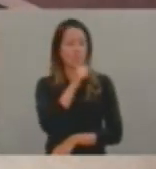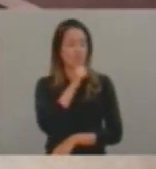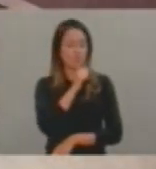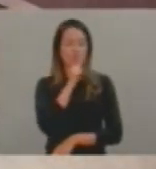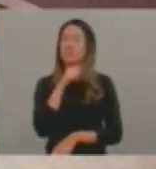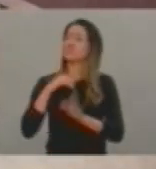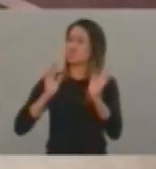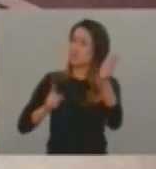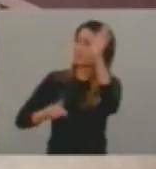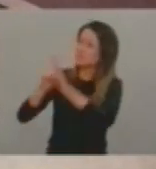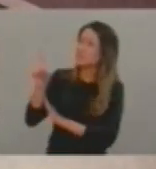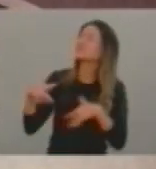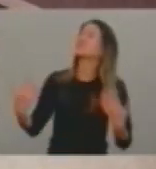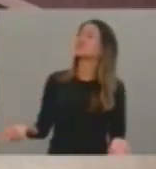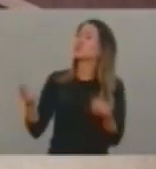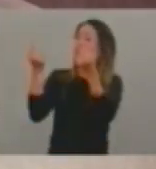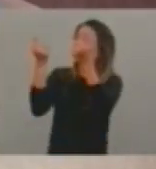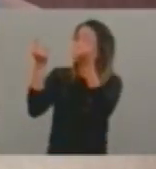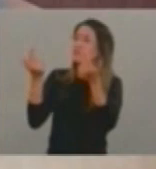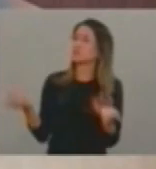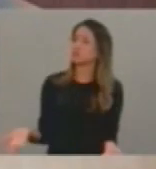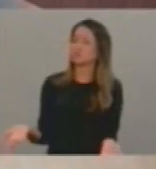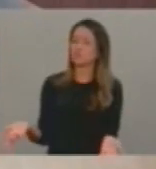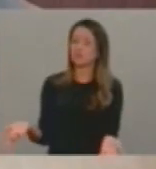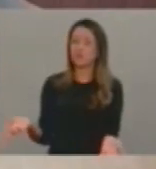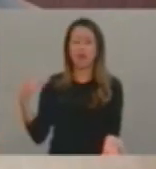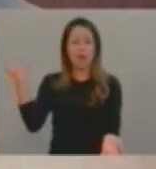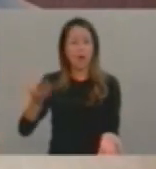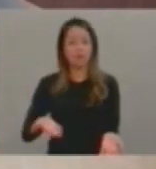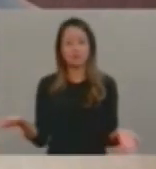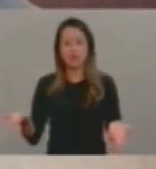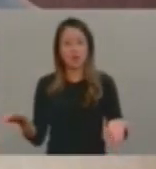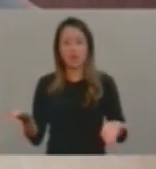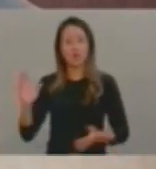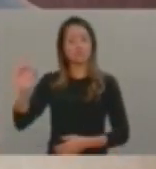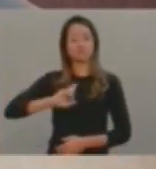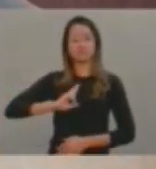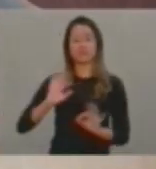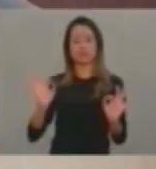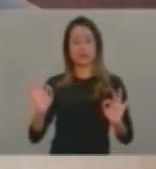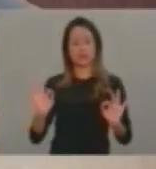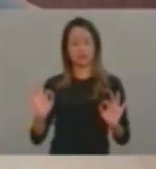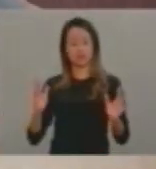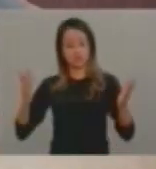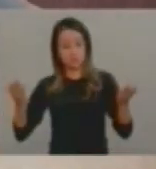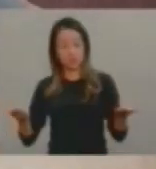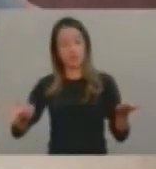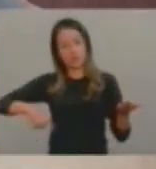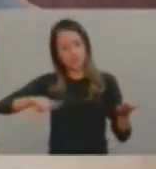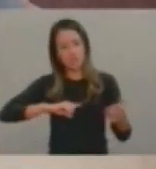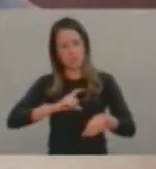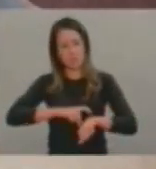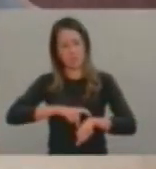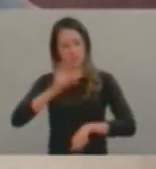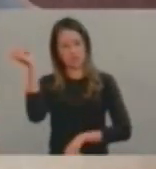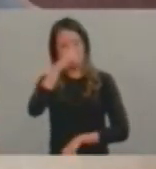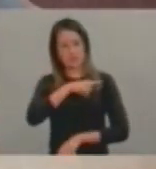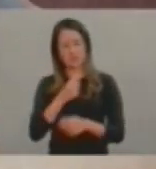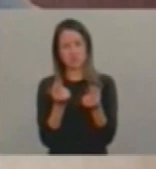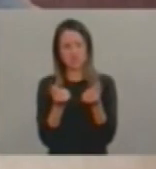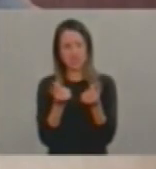apostas estratégicas que elas não se confirmaram. E agora estamos diante de uma crise